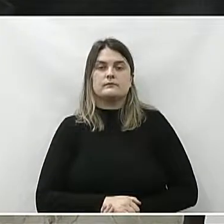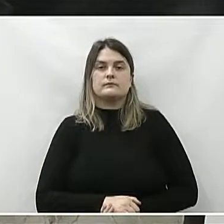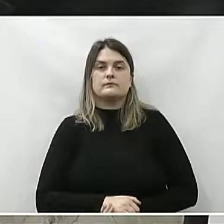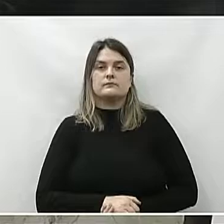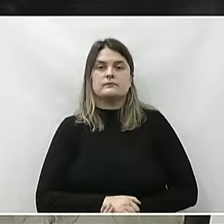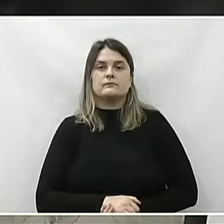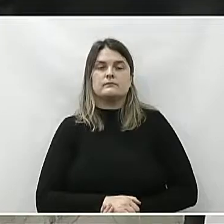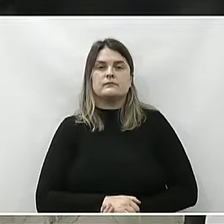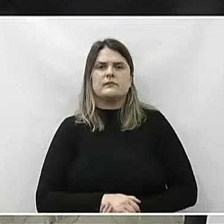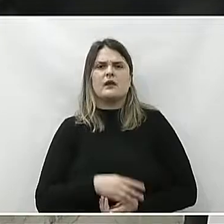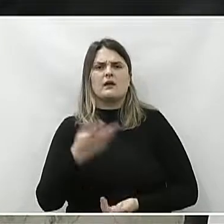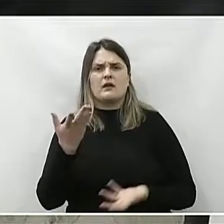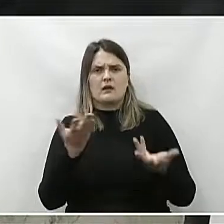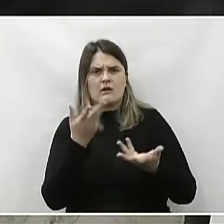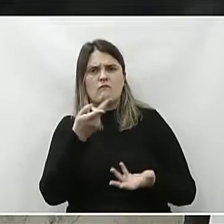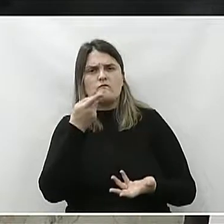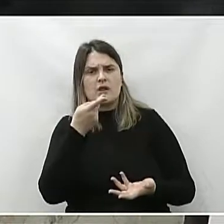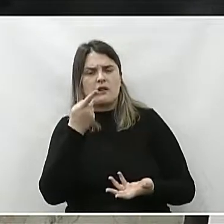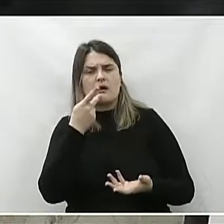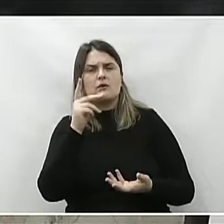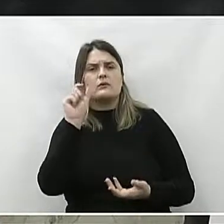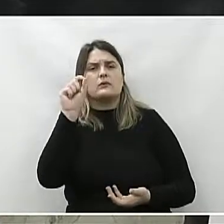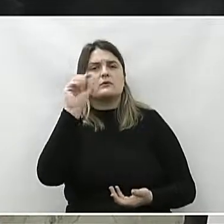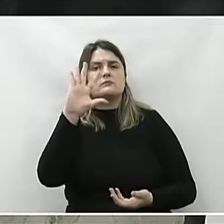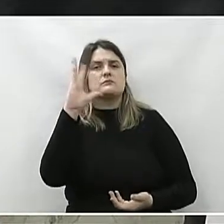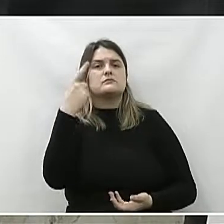com relação à sexta-feira passada,